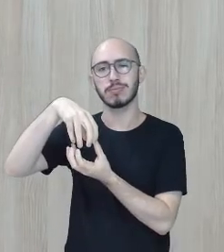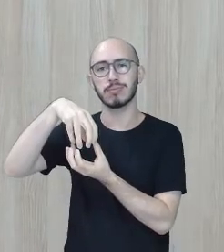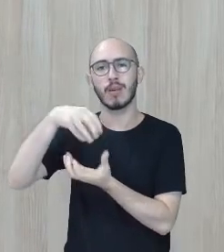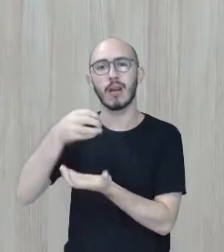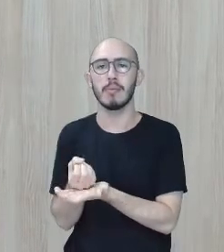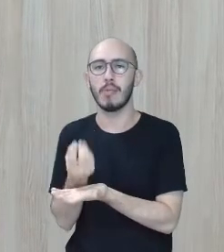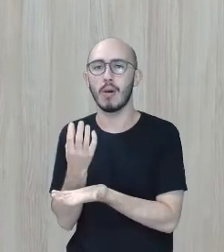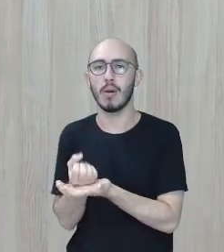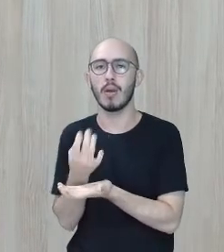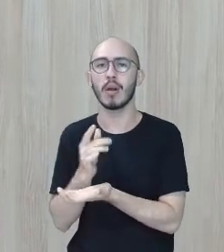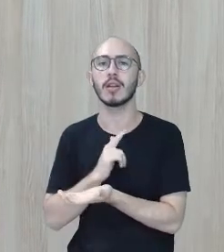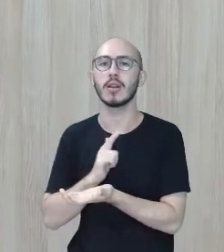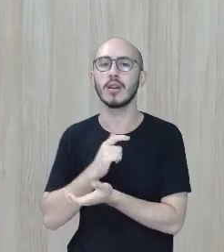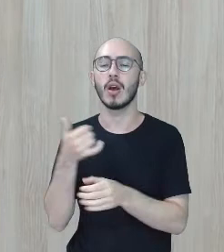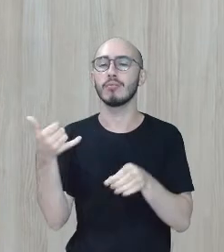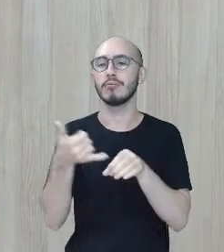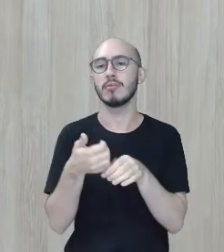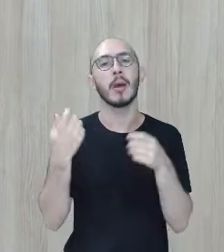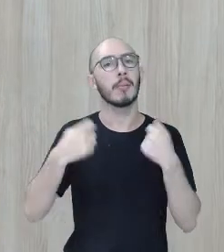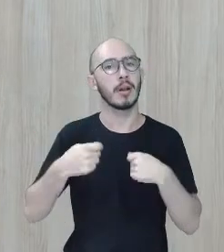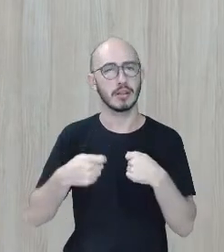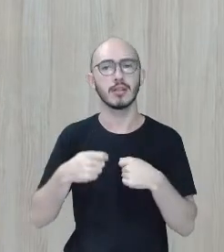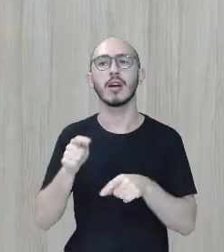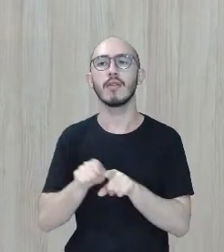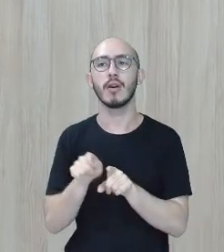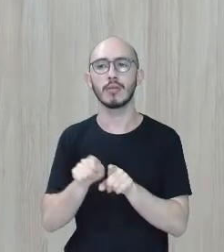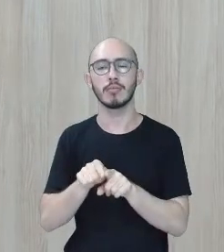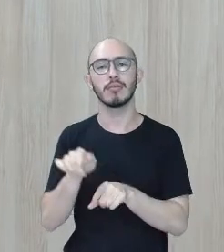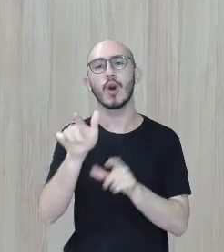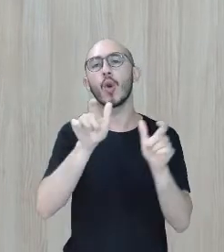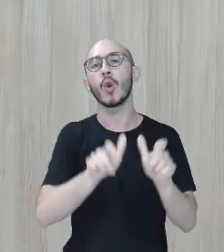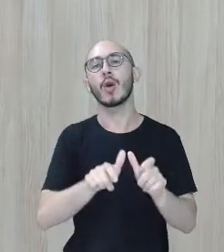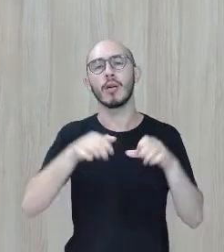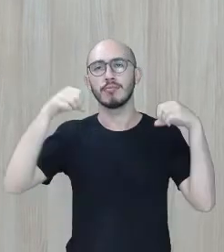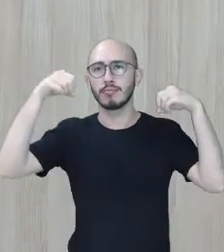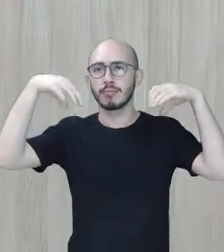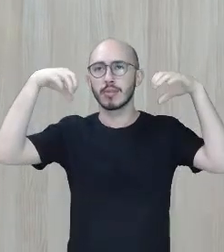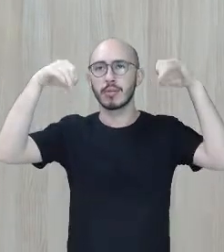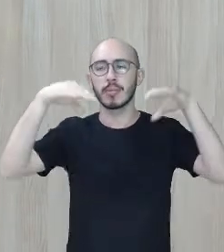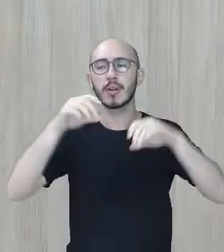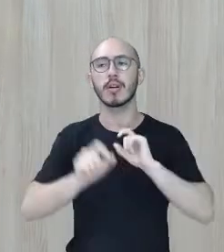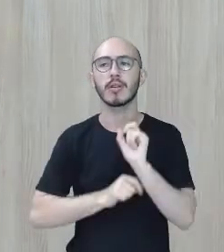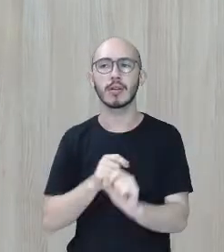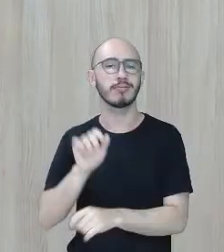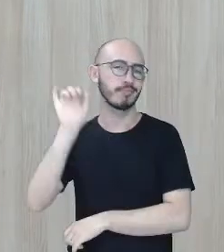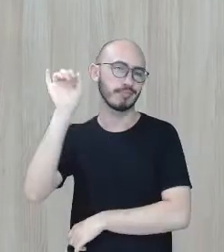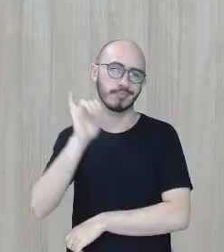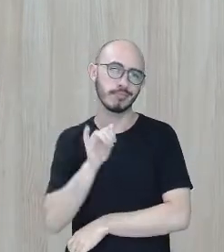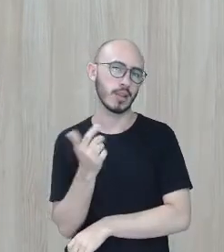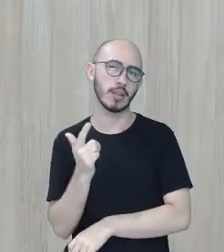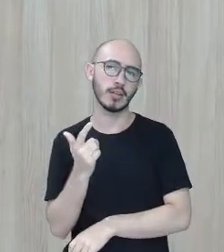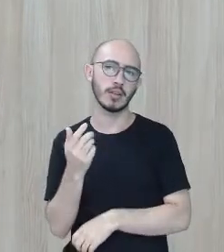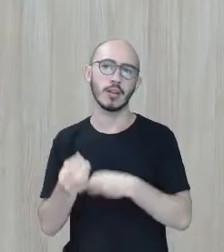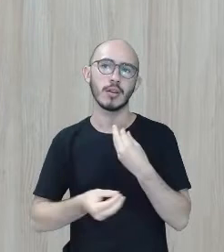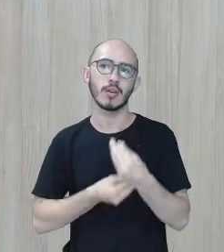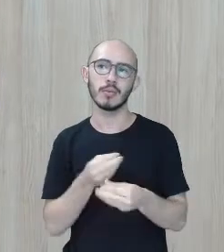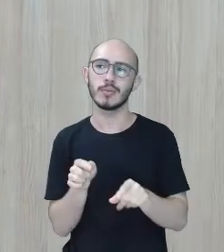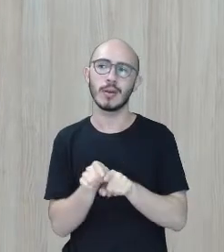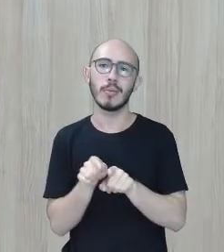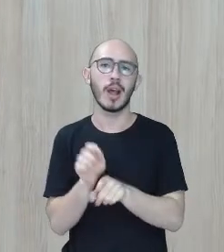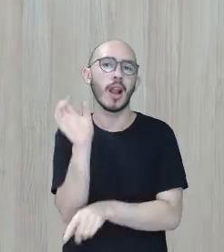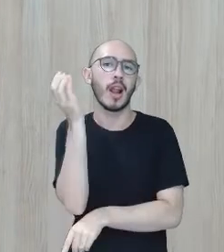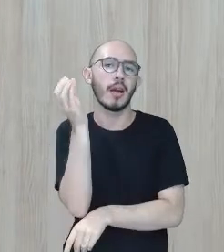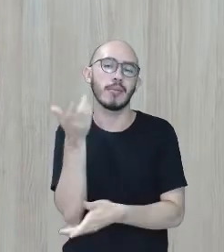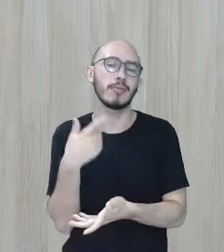permanecessem acesos os locais, que fossem iluminados. Então, também não existia eletricidade, então não poderia usar